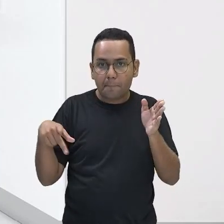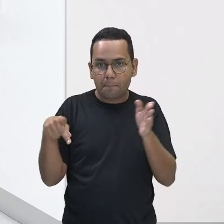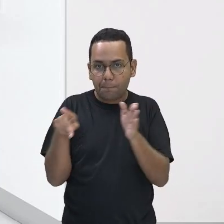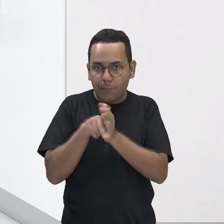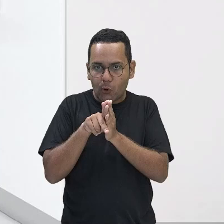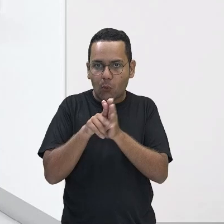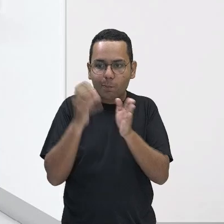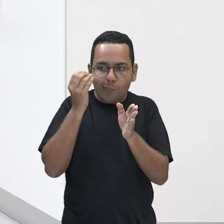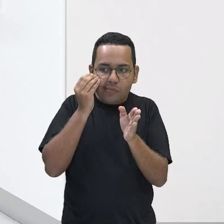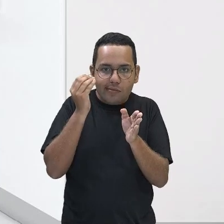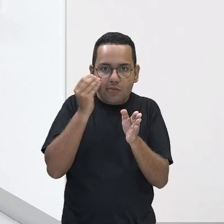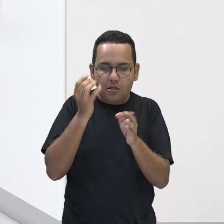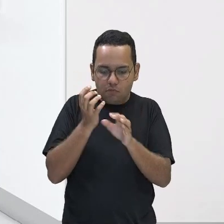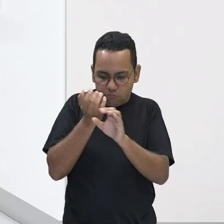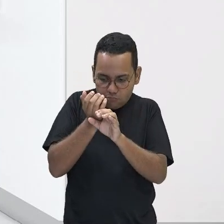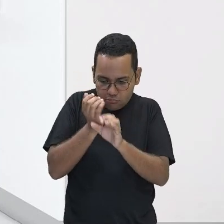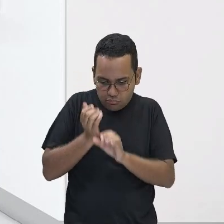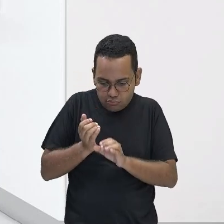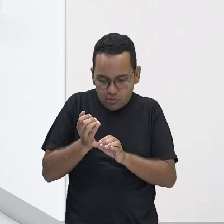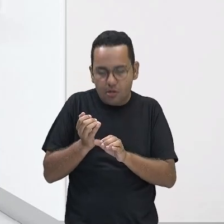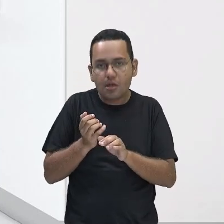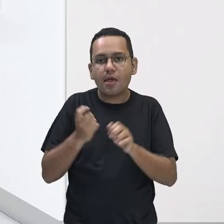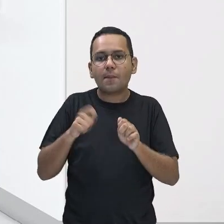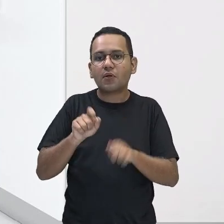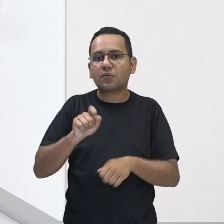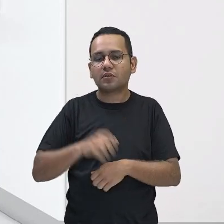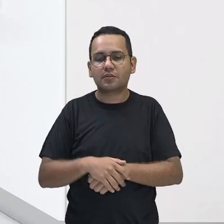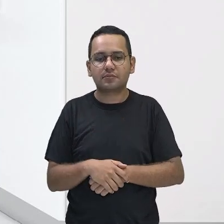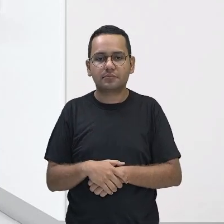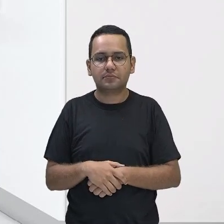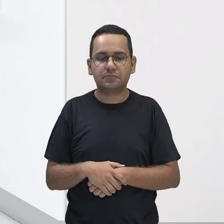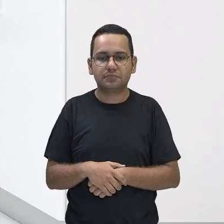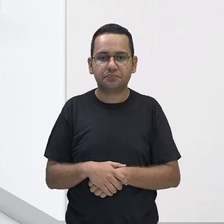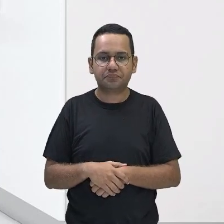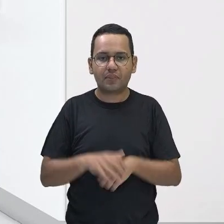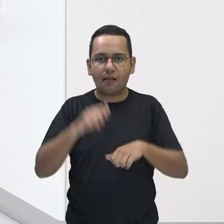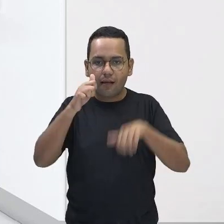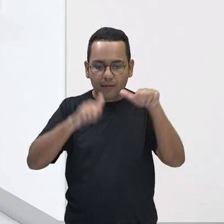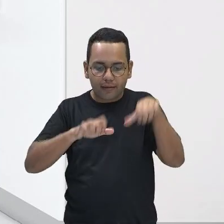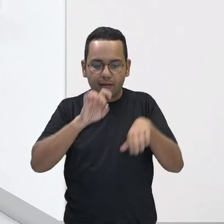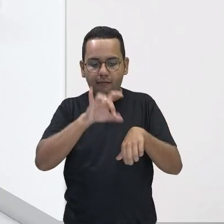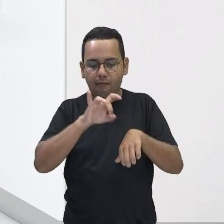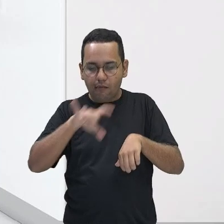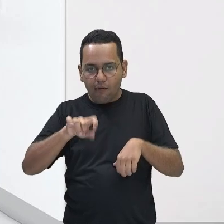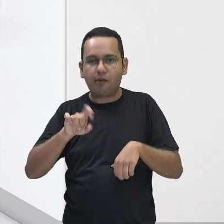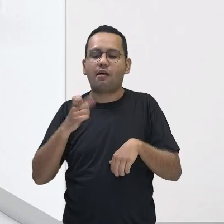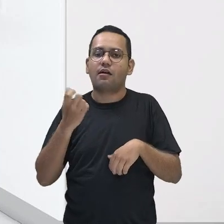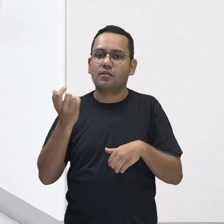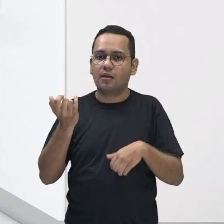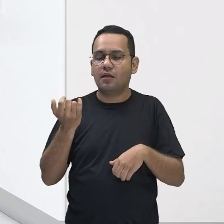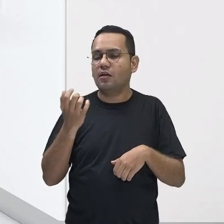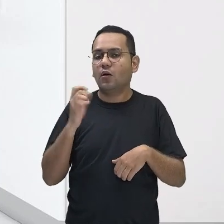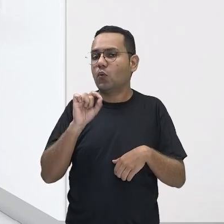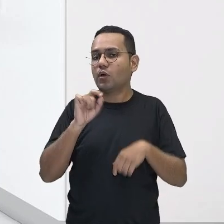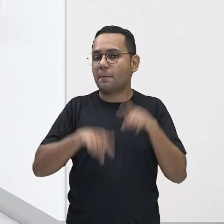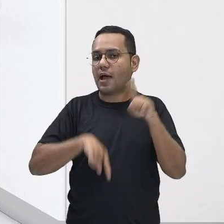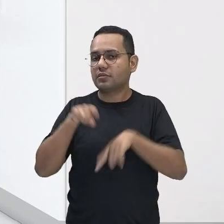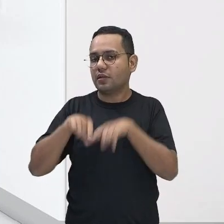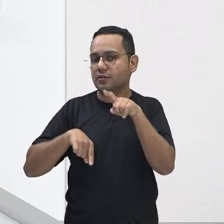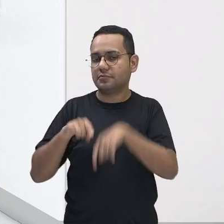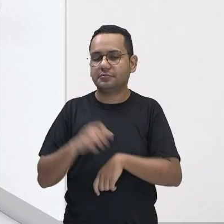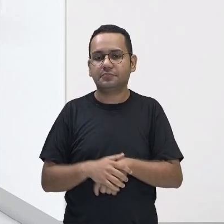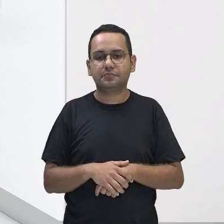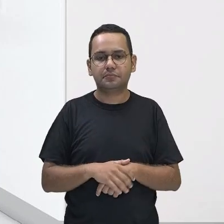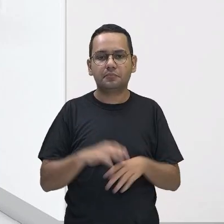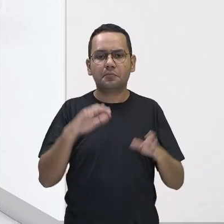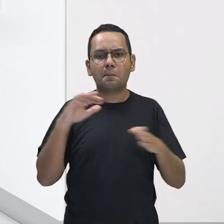laboratório, né? E onde ali você vai começar a analisar suas pesquisas. Mas aí nós temos um passo a passo